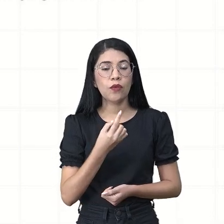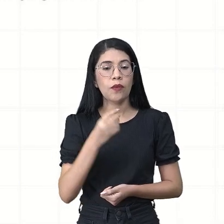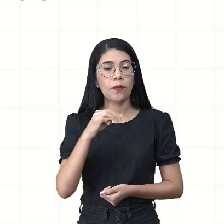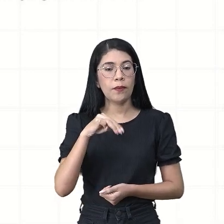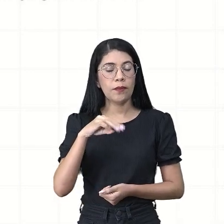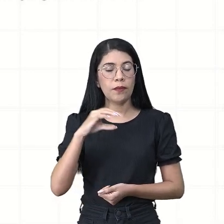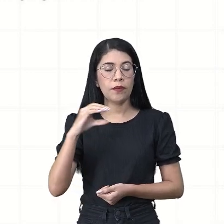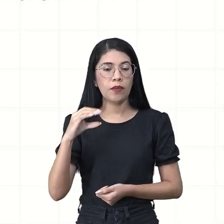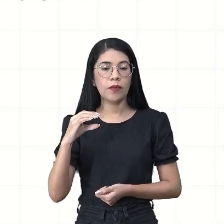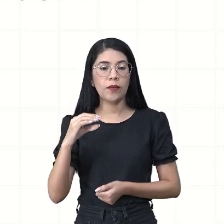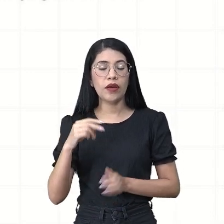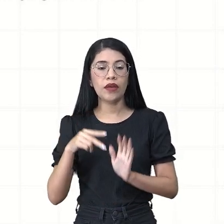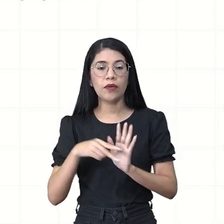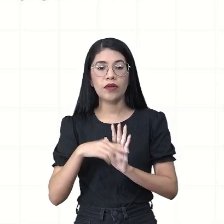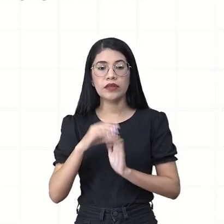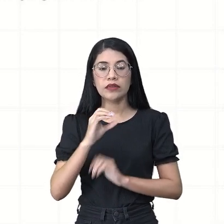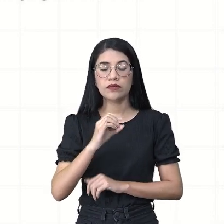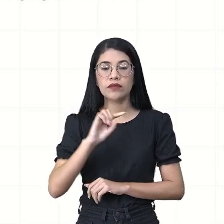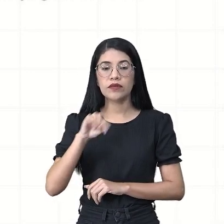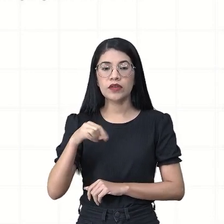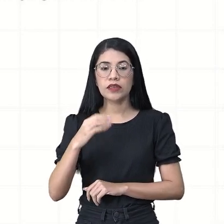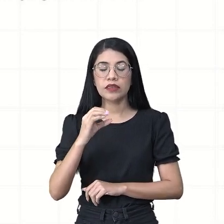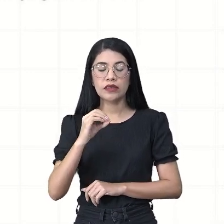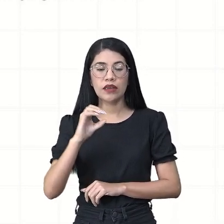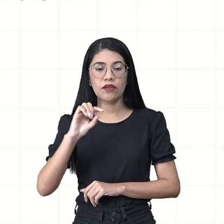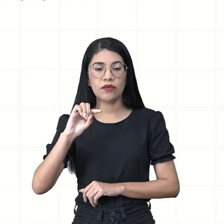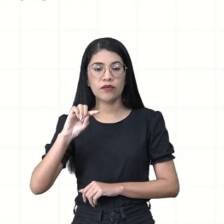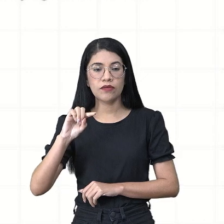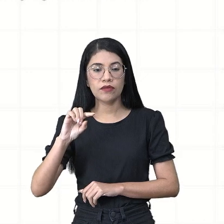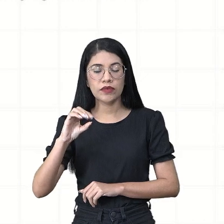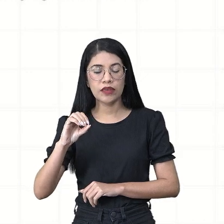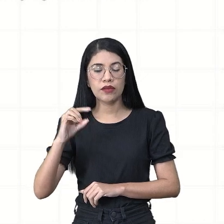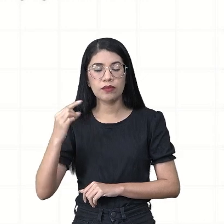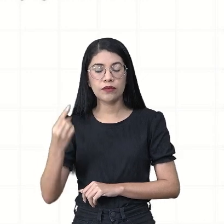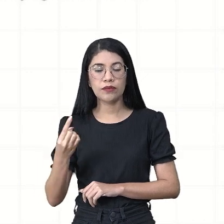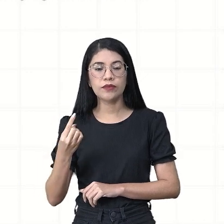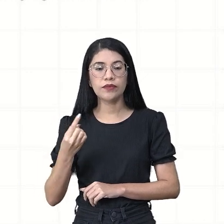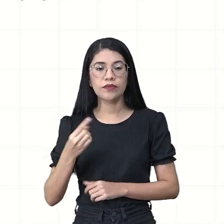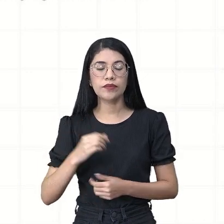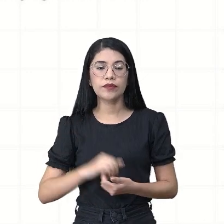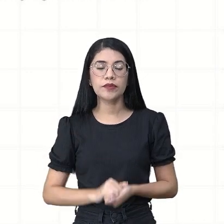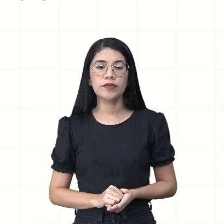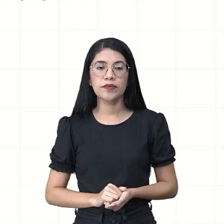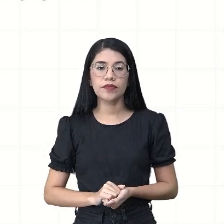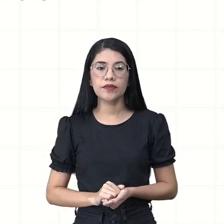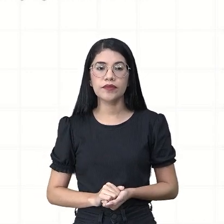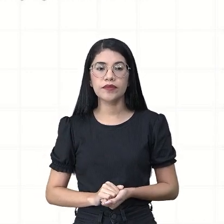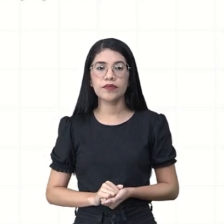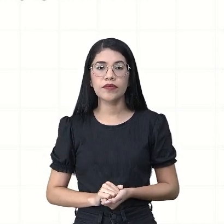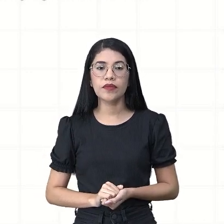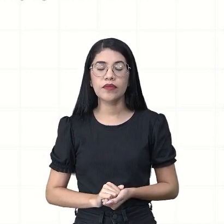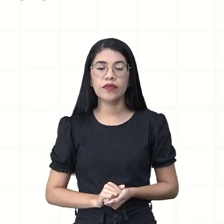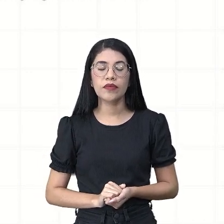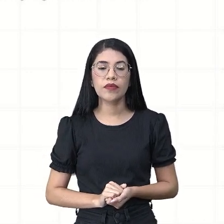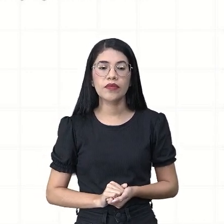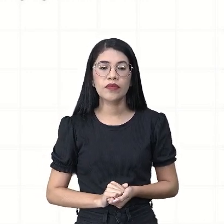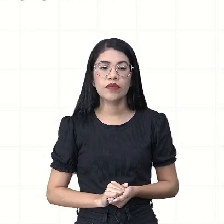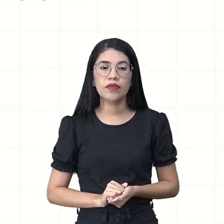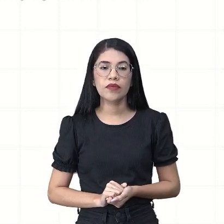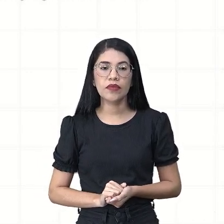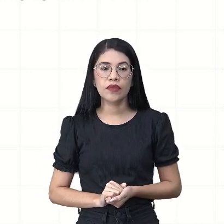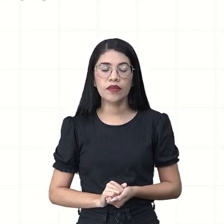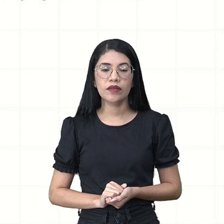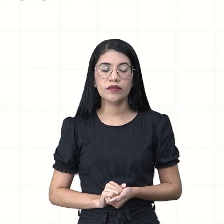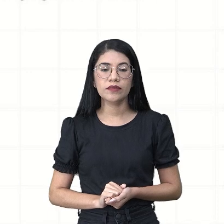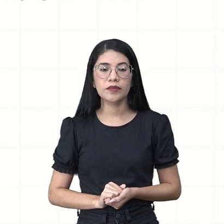0,001 milímetro, né? Essa informação a gente já teve aí da aula, né? Que o micrômetro ele é o 1 dividido em 1000 partes,